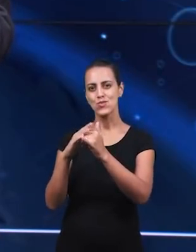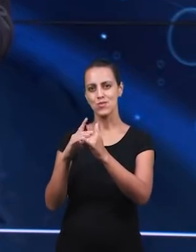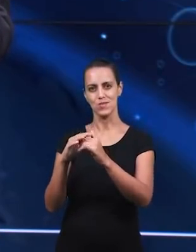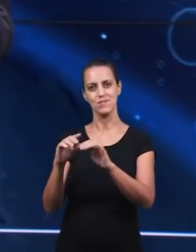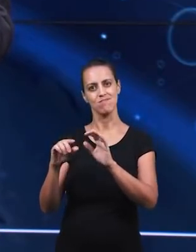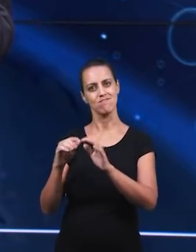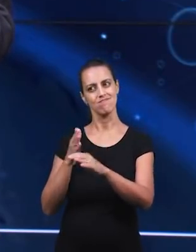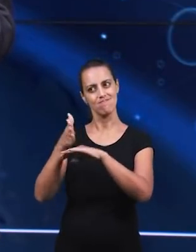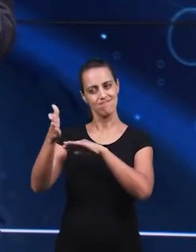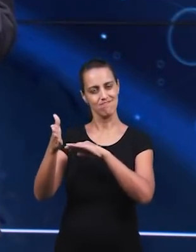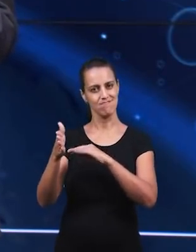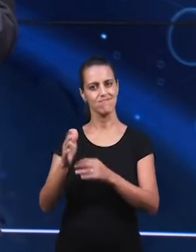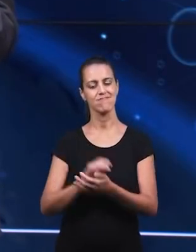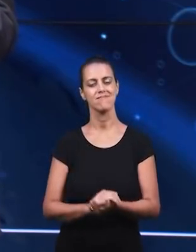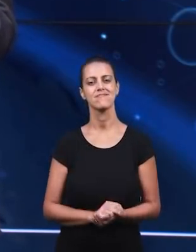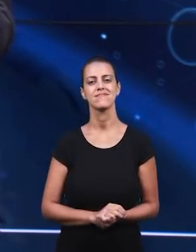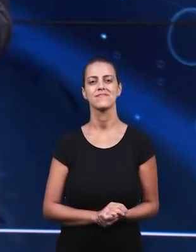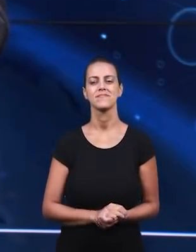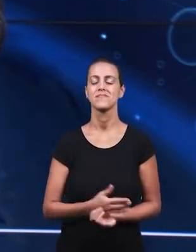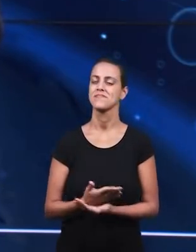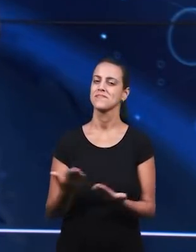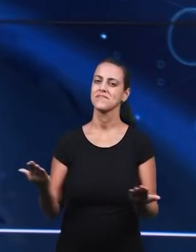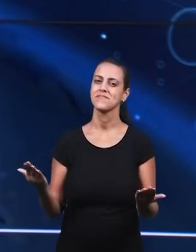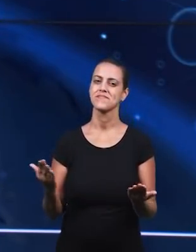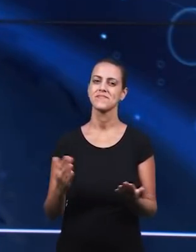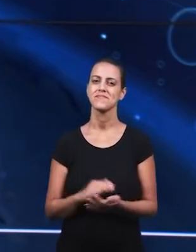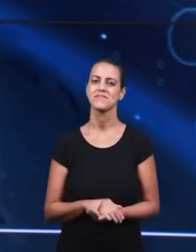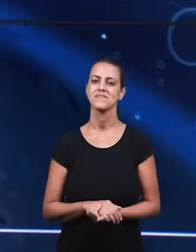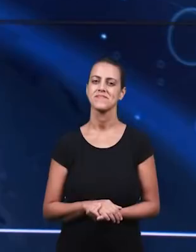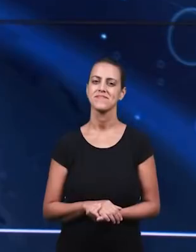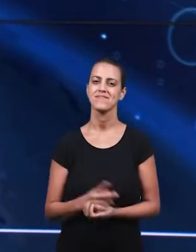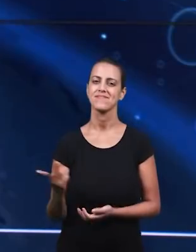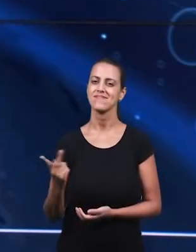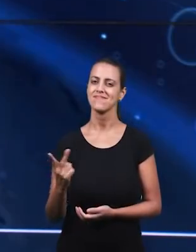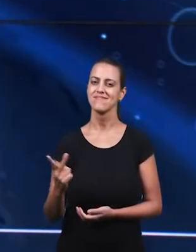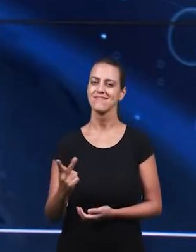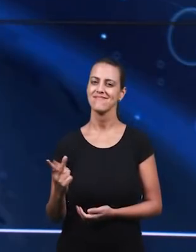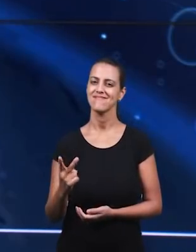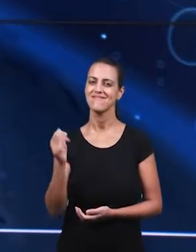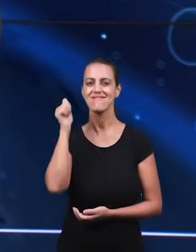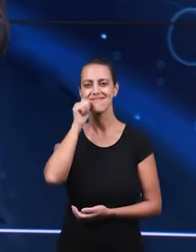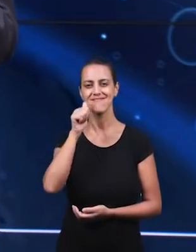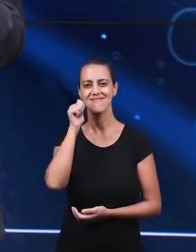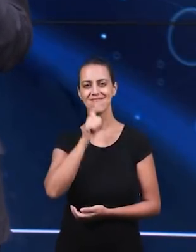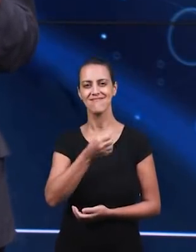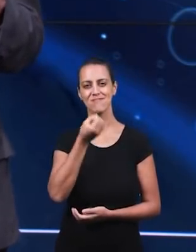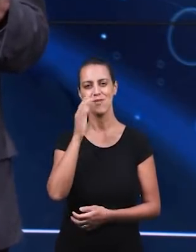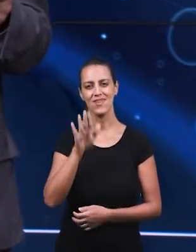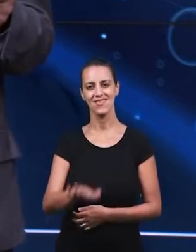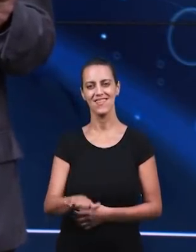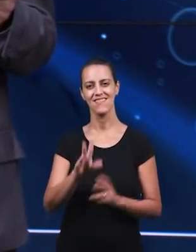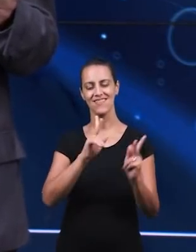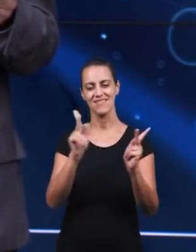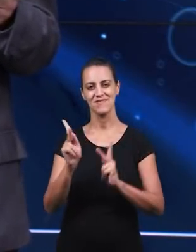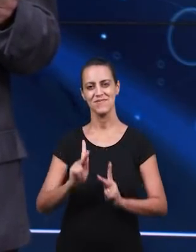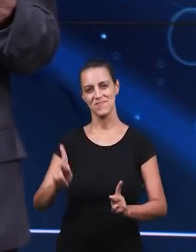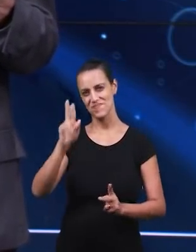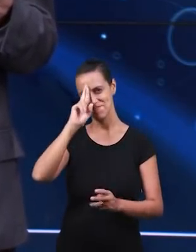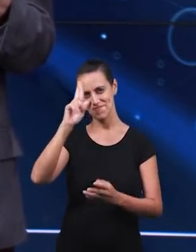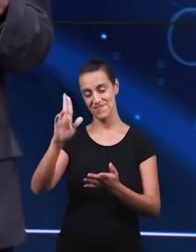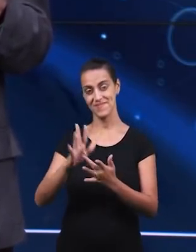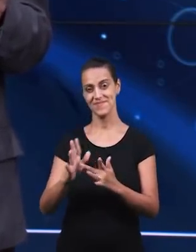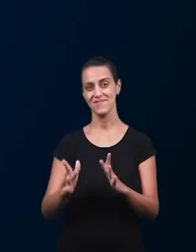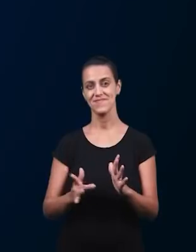nós vamos então cumprimentar as nossas duas irmãs, as irmãs Kimberly e Miriam. Boa tarde, irmãs. A paz do